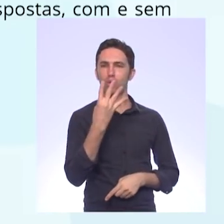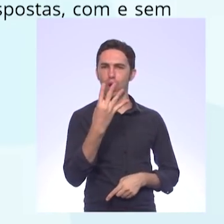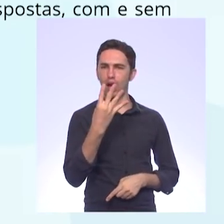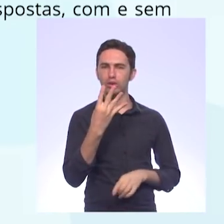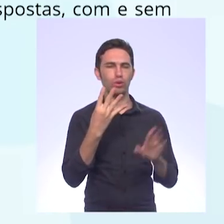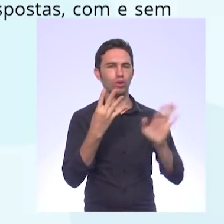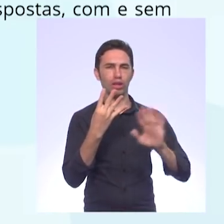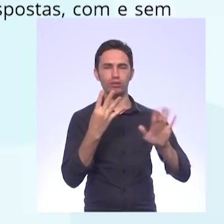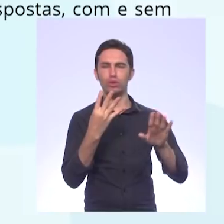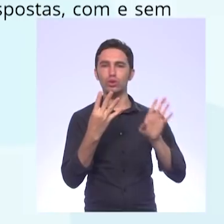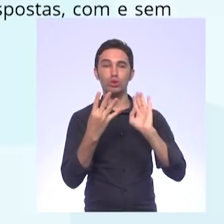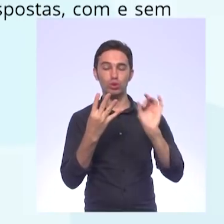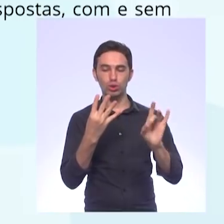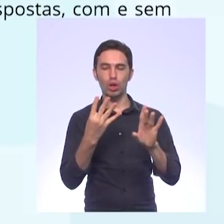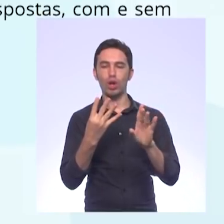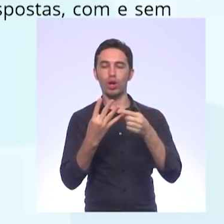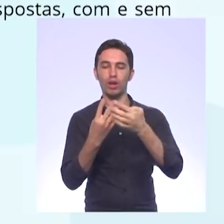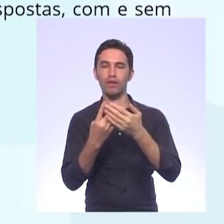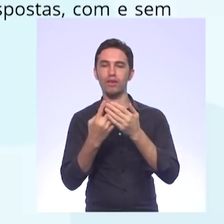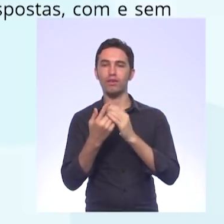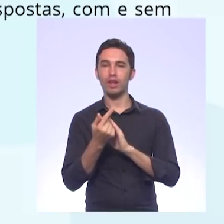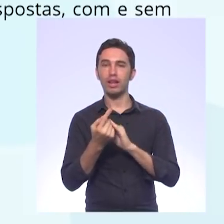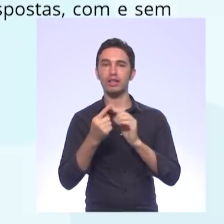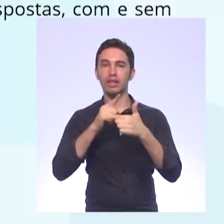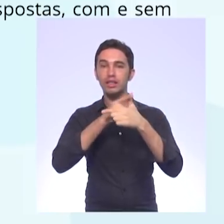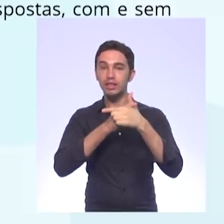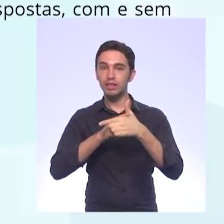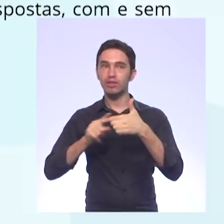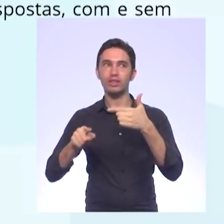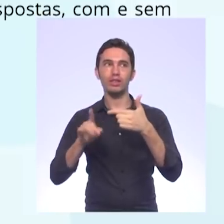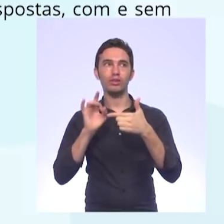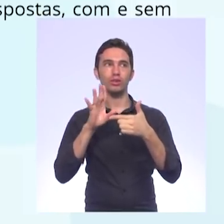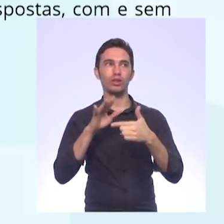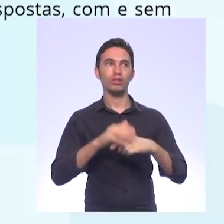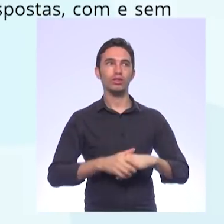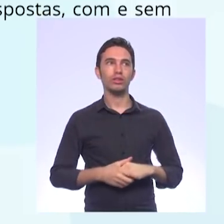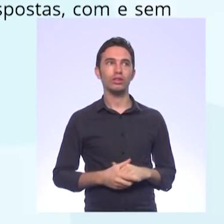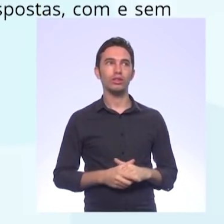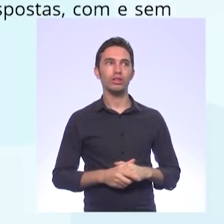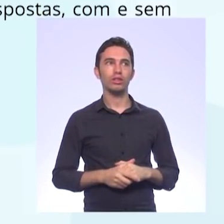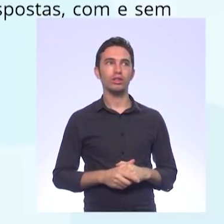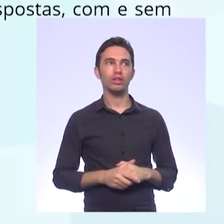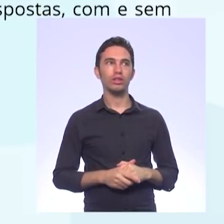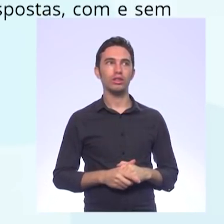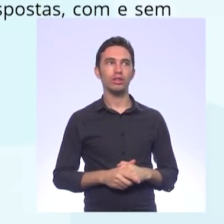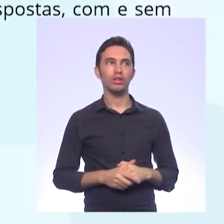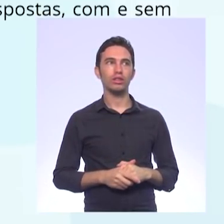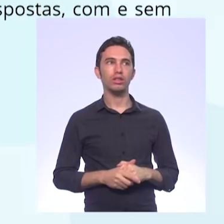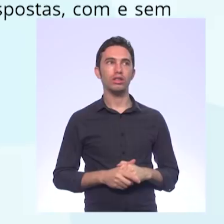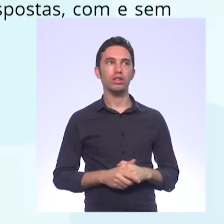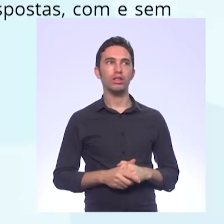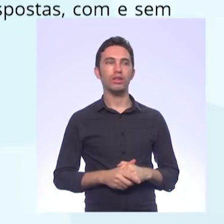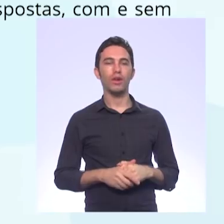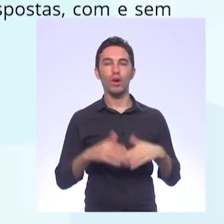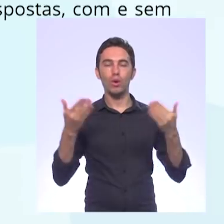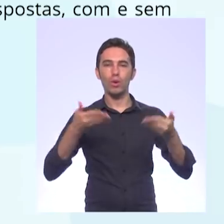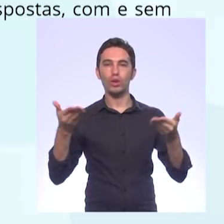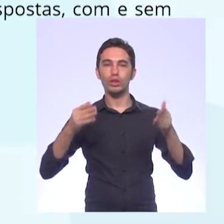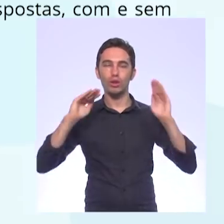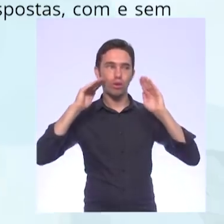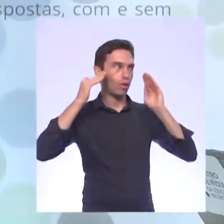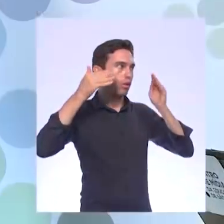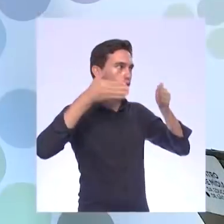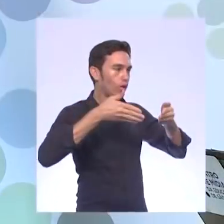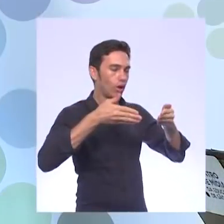Mas nós vamos falar hoje das divisões Cadê onde elas estão bom por me acho que a gente não colocou a divisão mas hoje